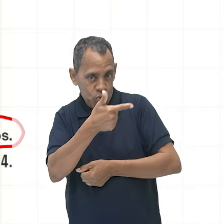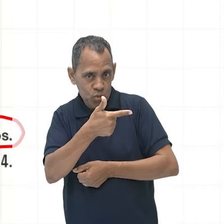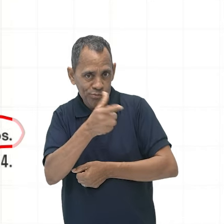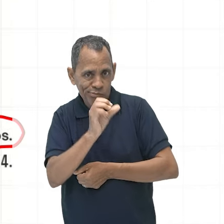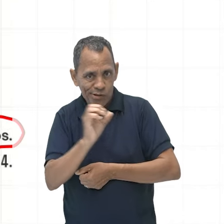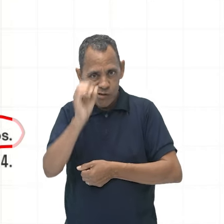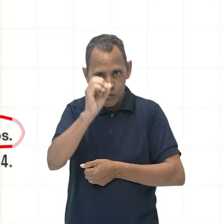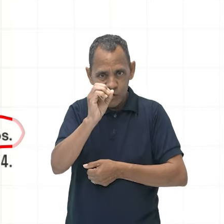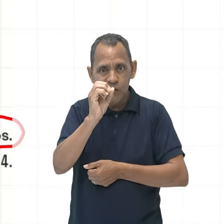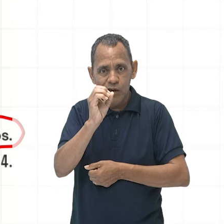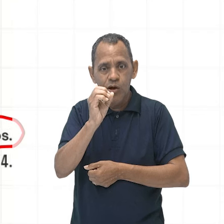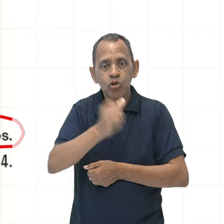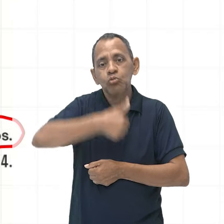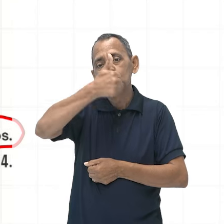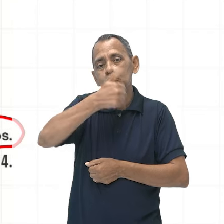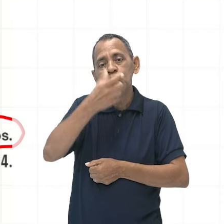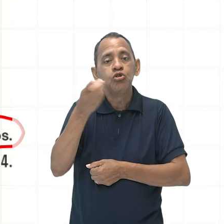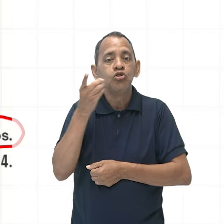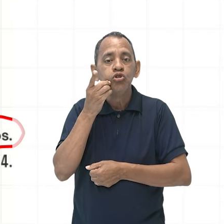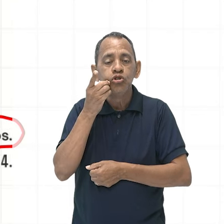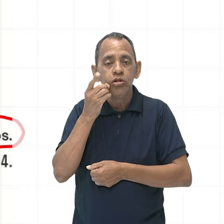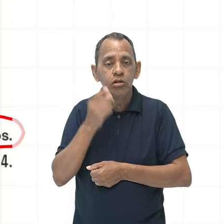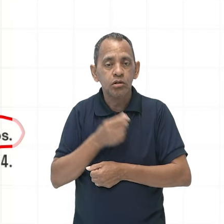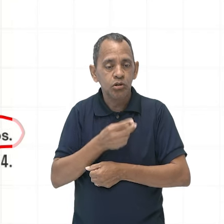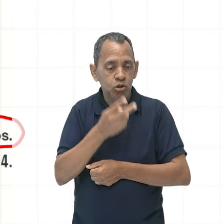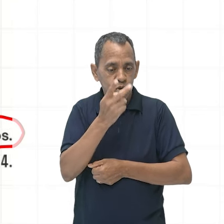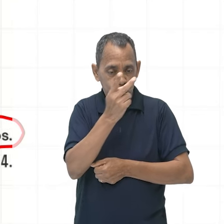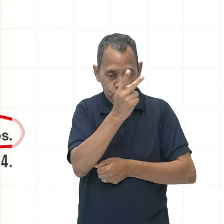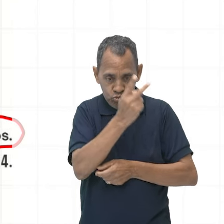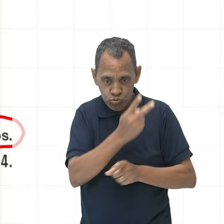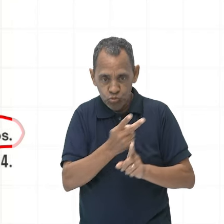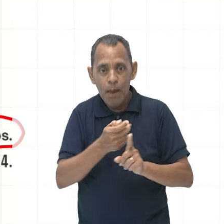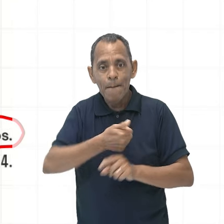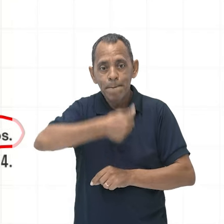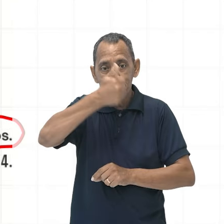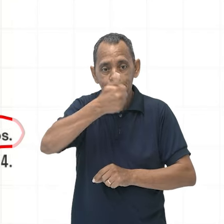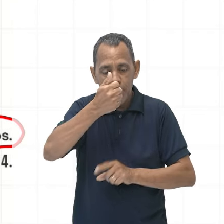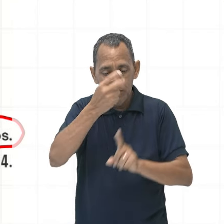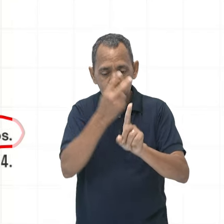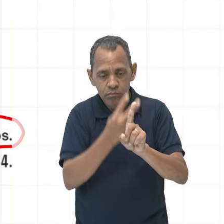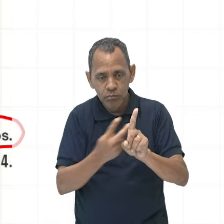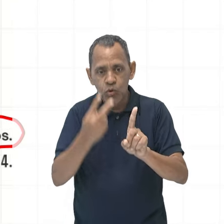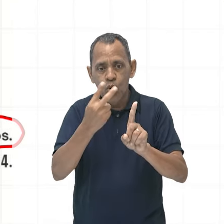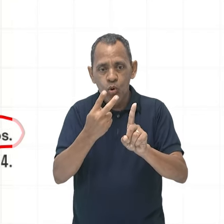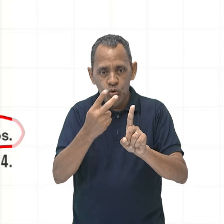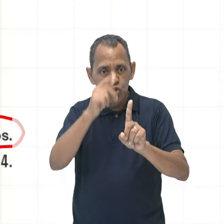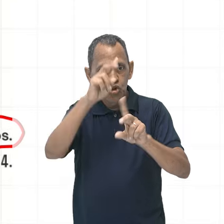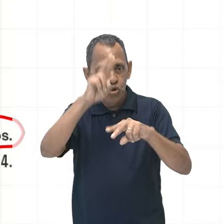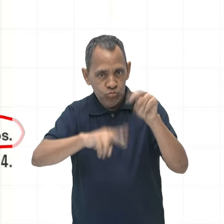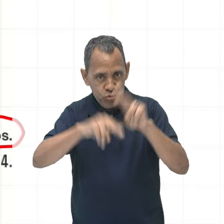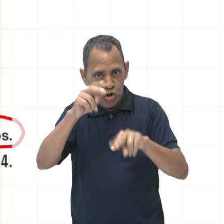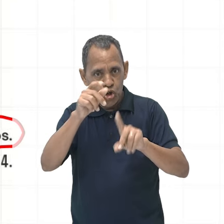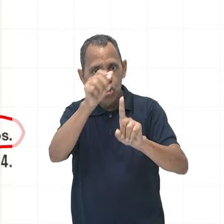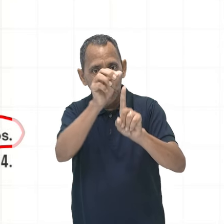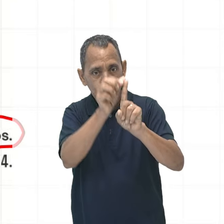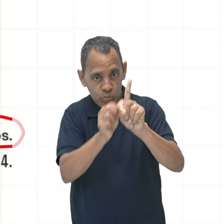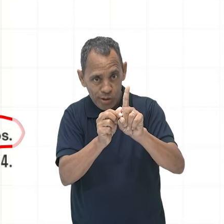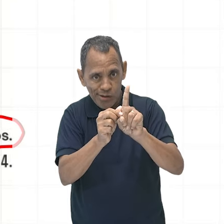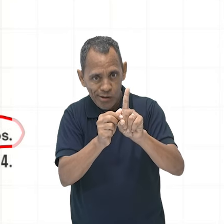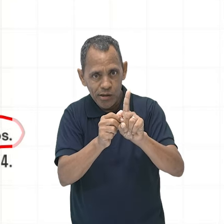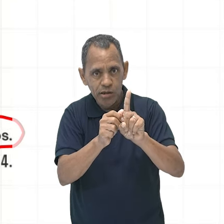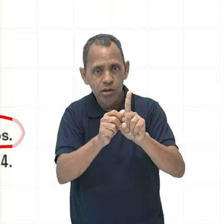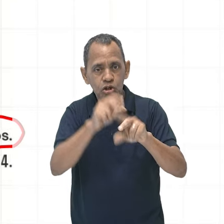no primeiro dia dos 12 primeiros dias de junho de 2018. E a mais baixa foi essa aqui, que foi exatamente